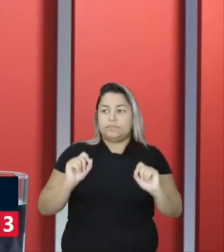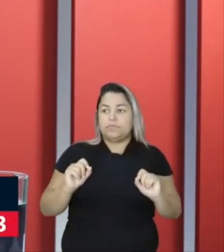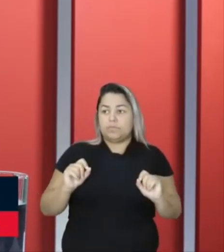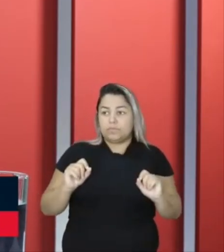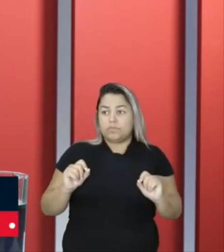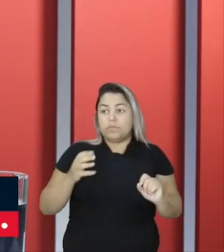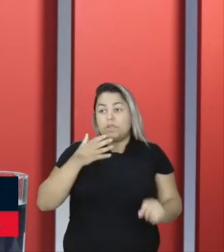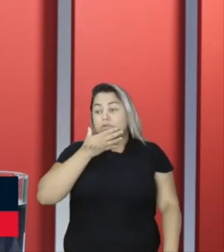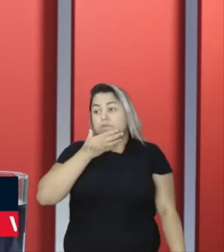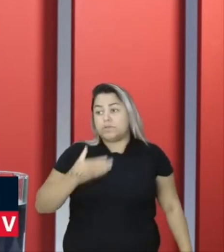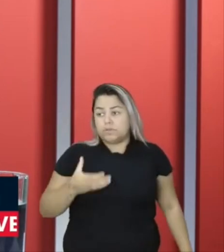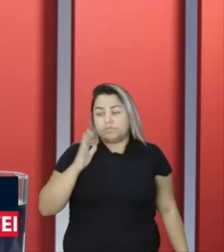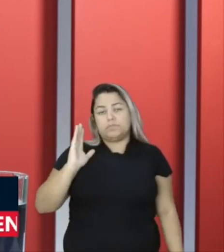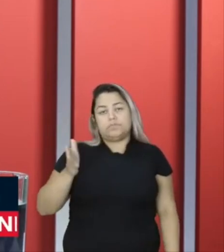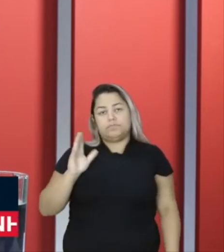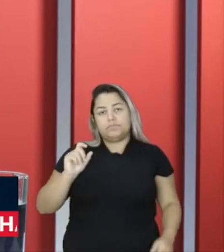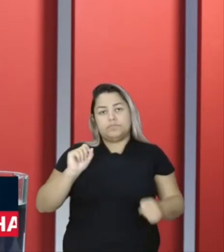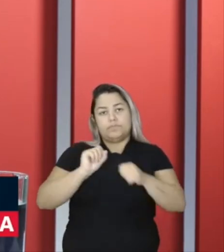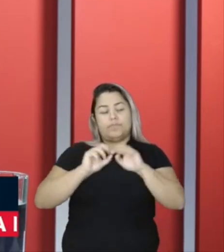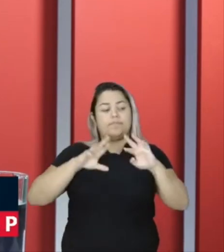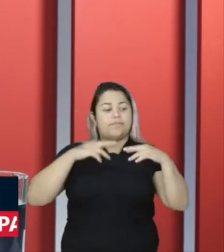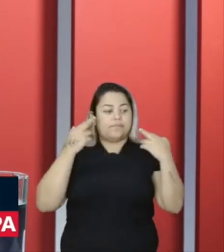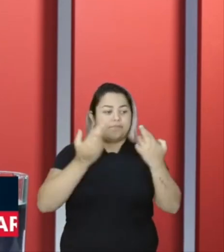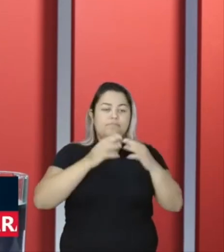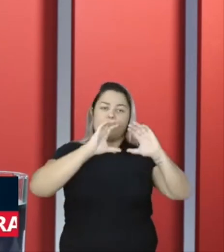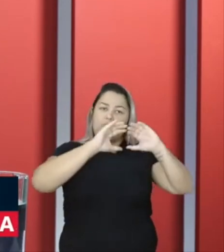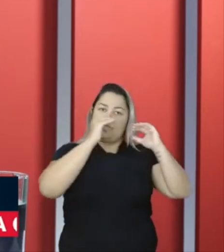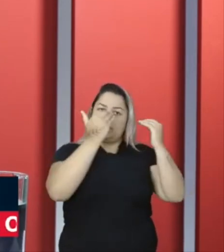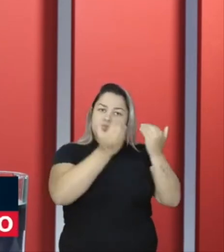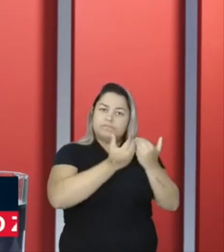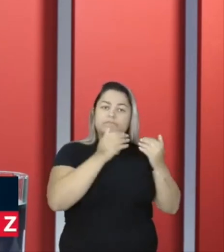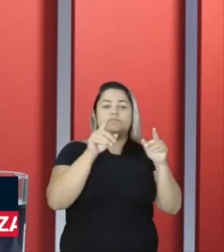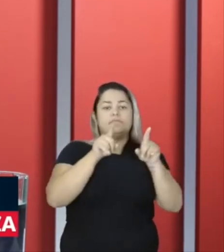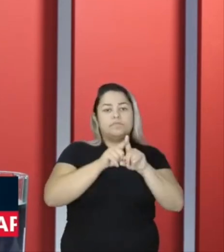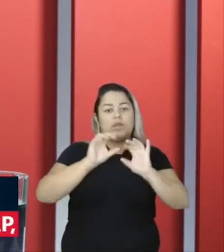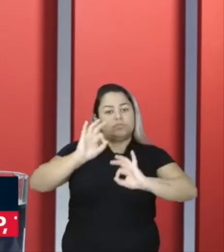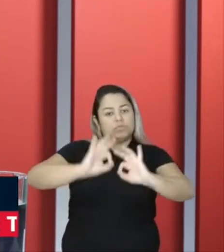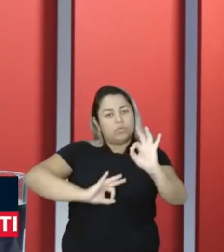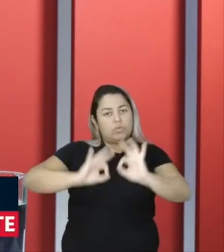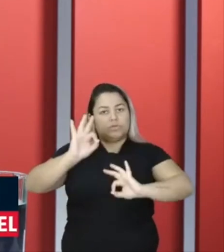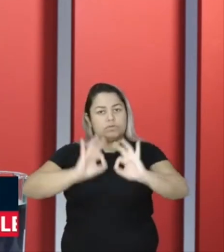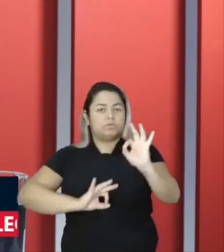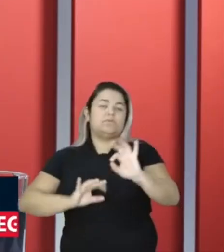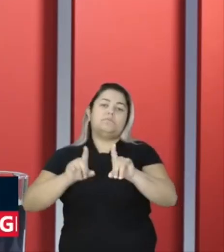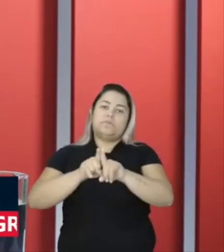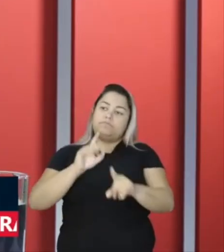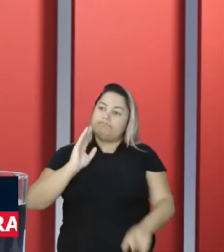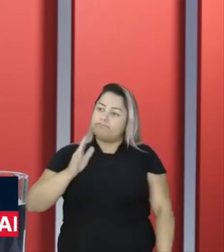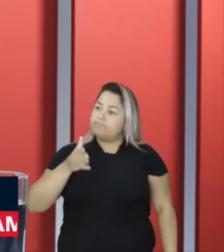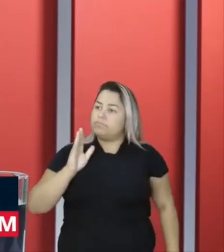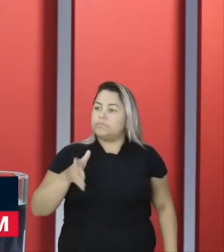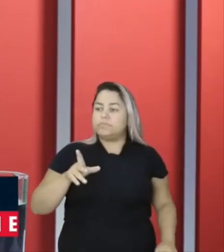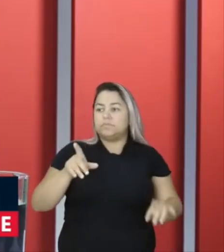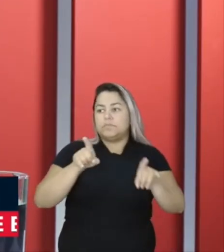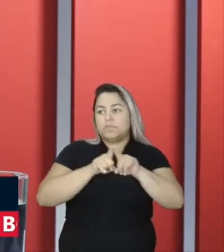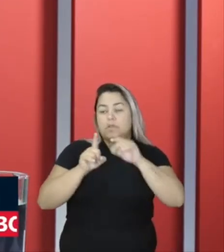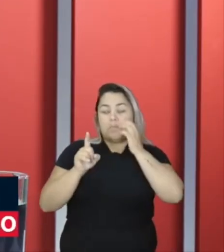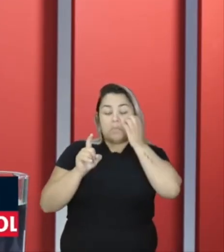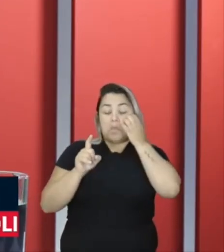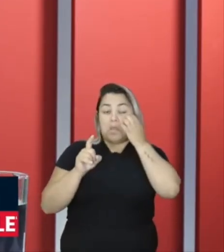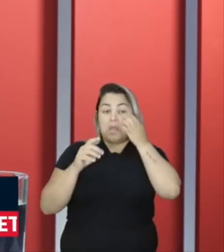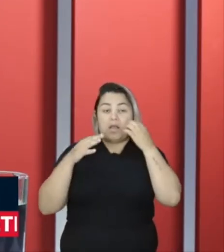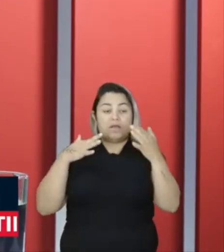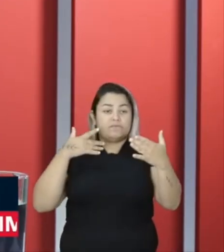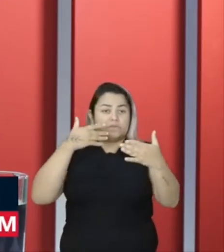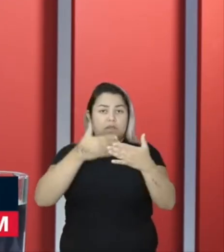já uma reunião com as conferências que estão em processo de organização, né? Já estamos com processos avançados, né,